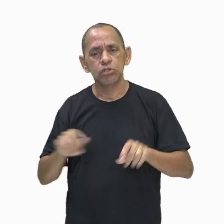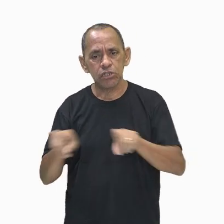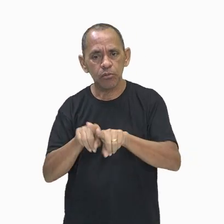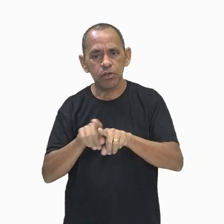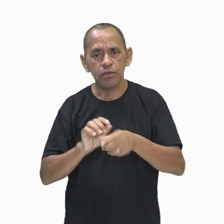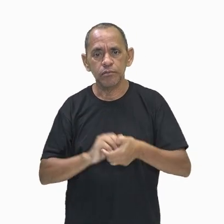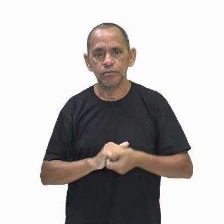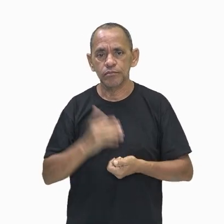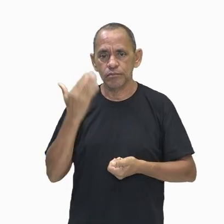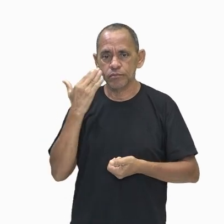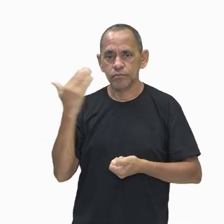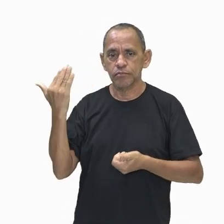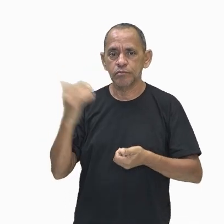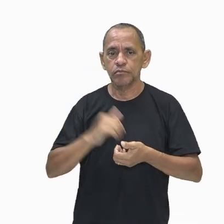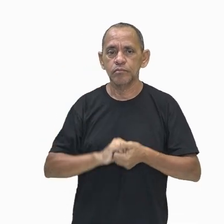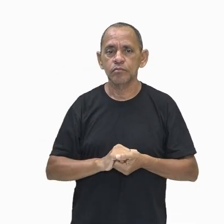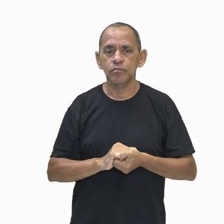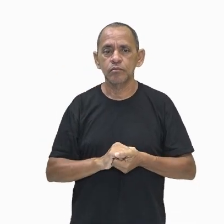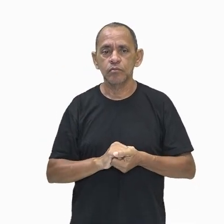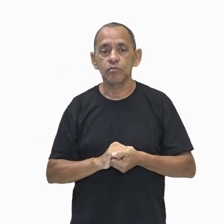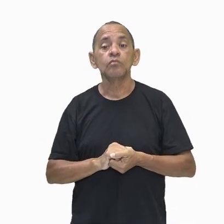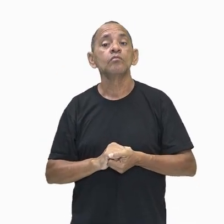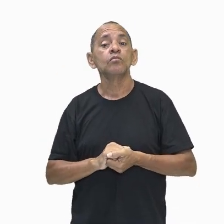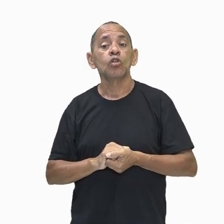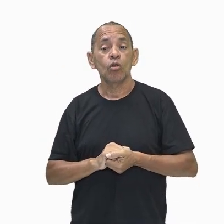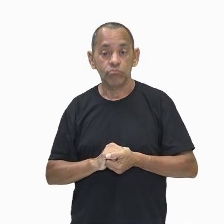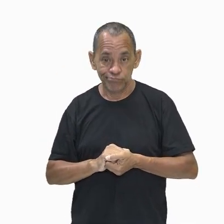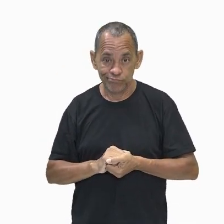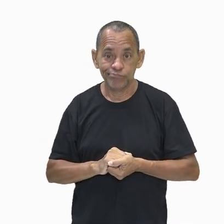bossa nova. Com o golpe militar de